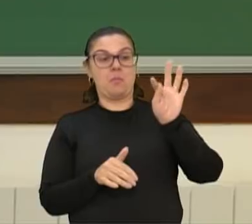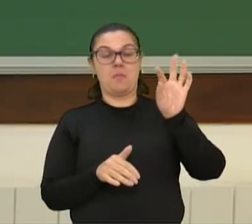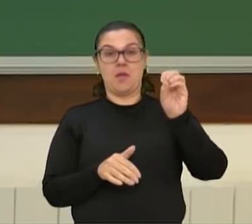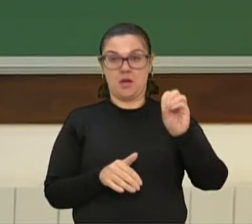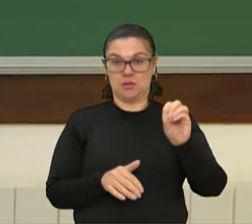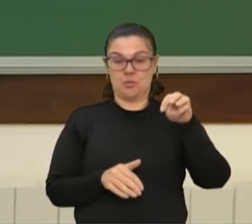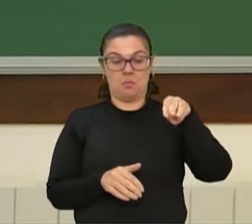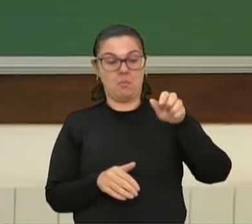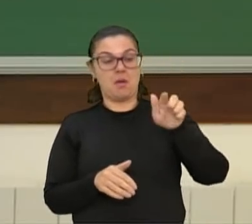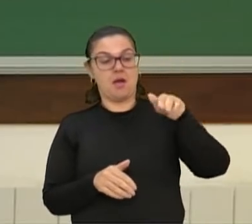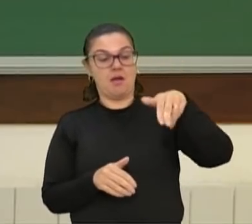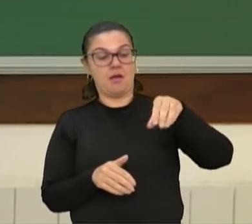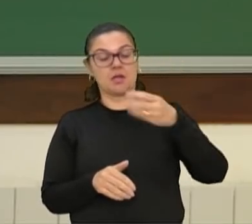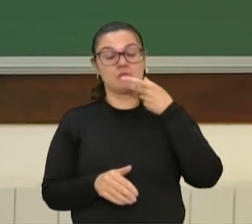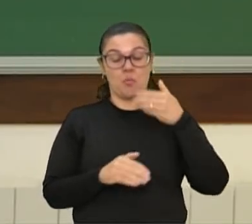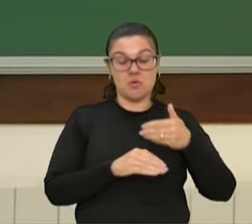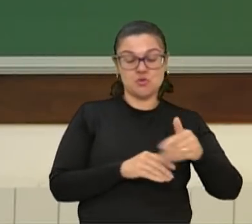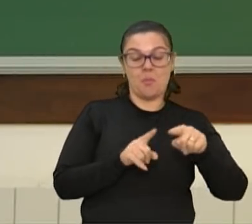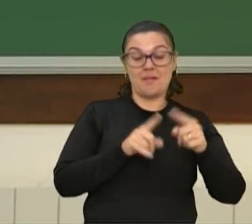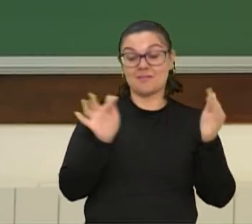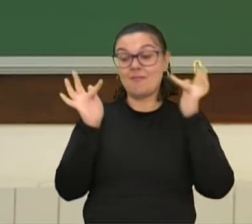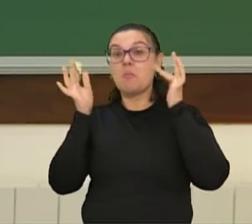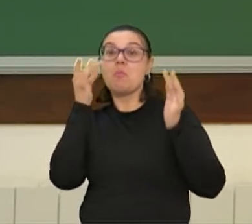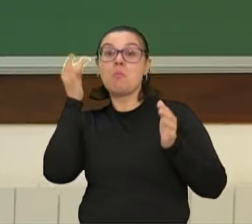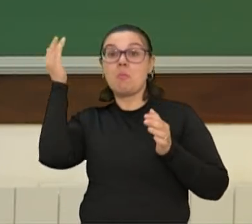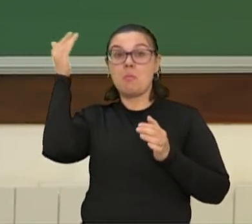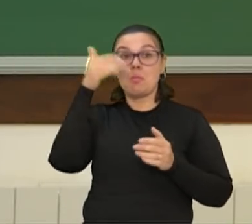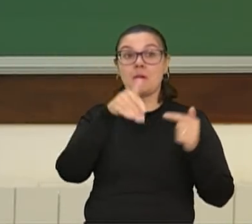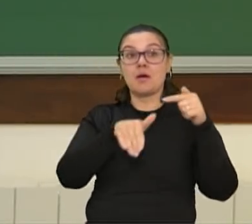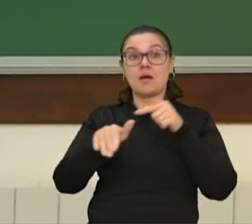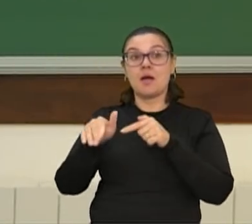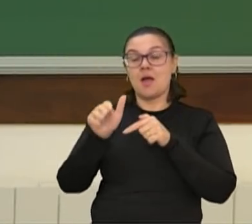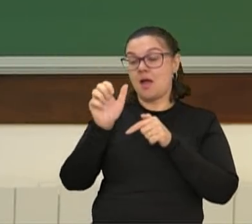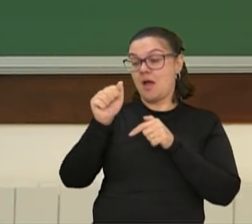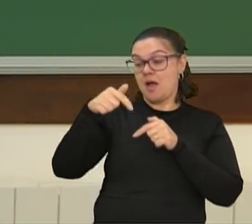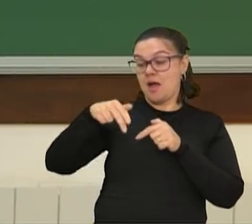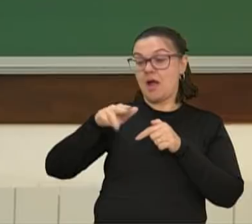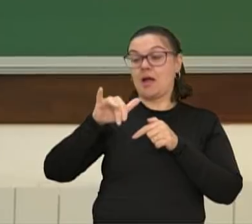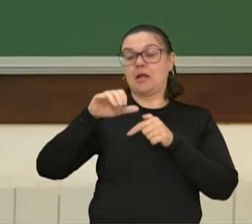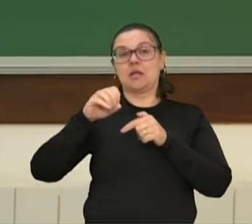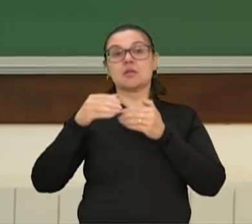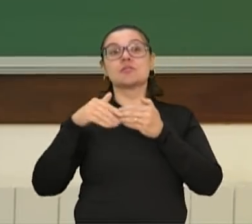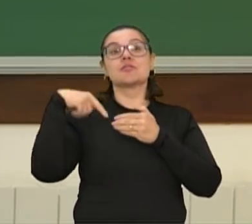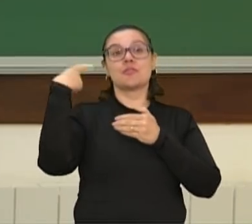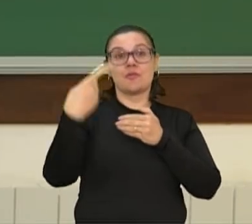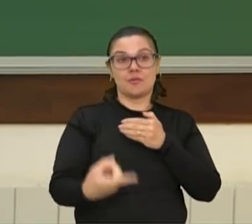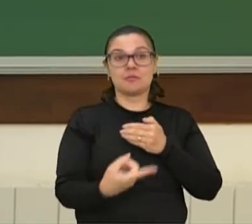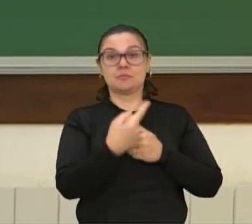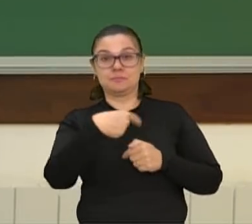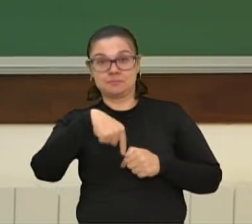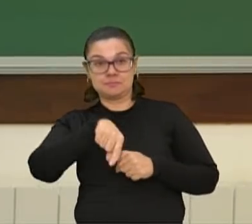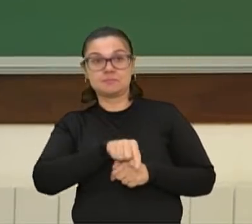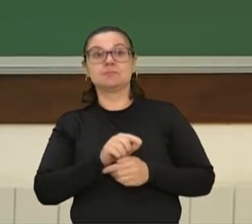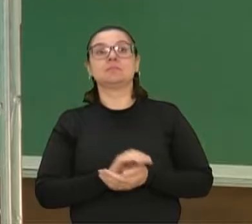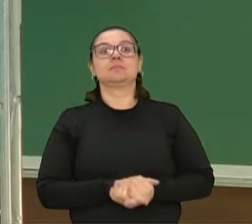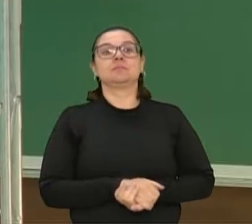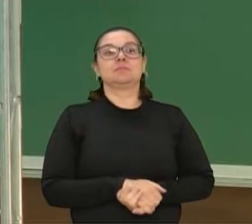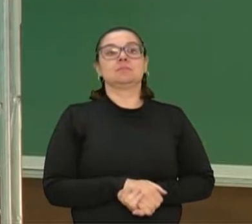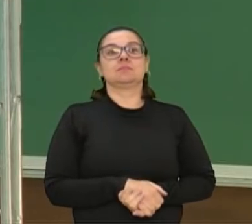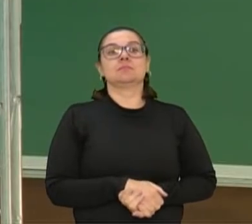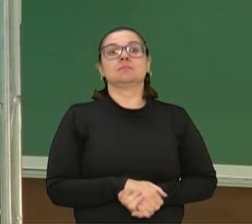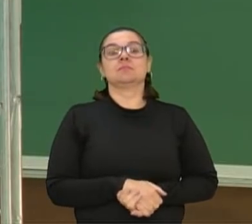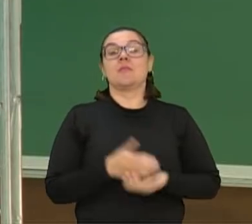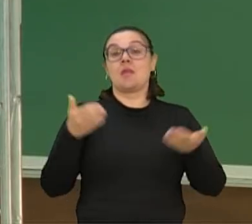provas da existência de Deus será São Tomás de Aquino, que daqui a pouquinho já veremos sobre eles.